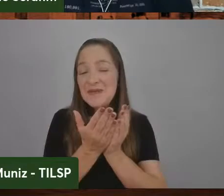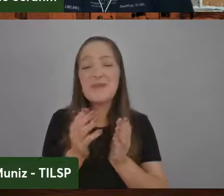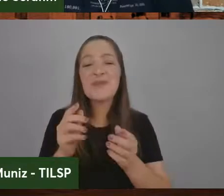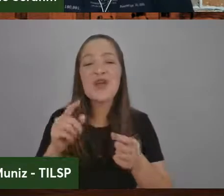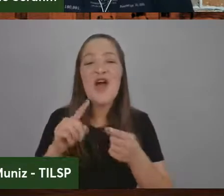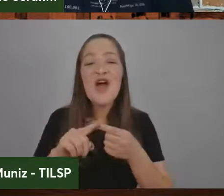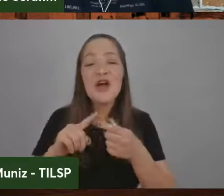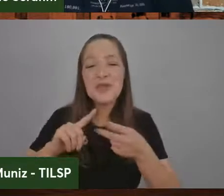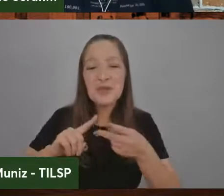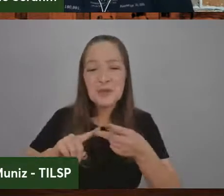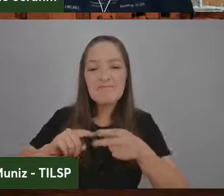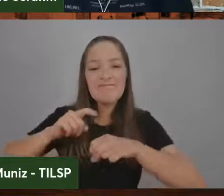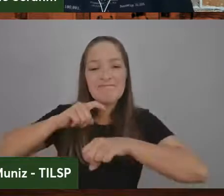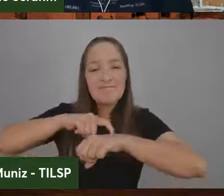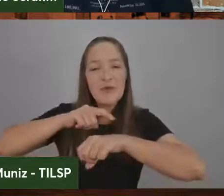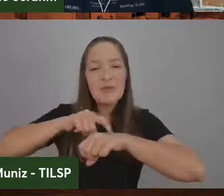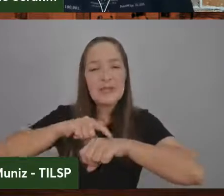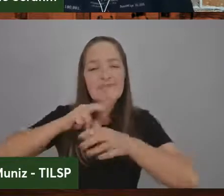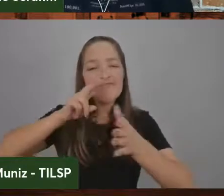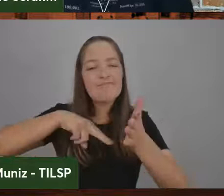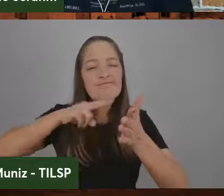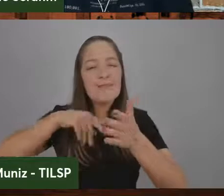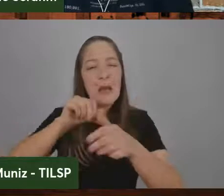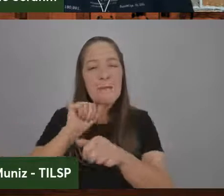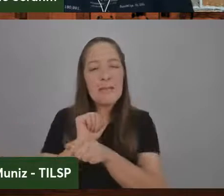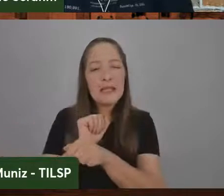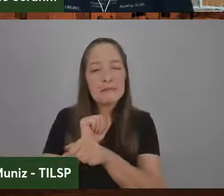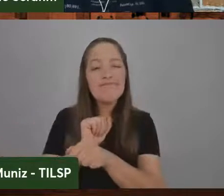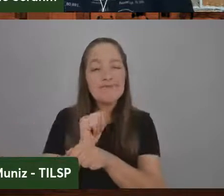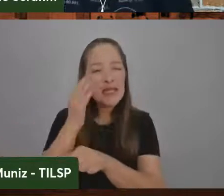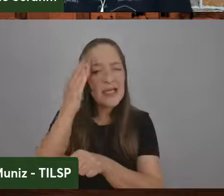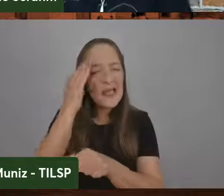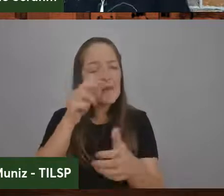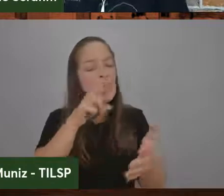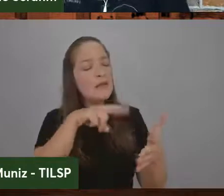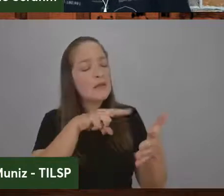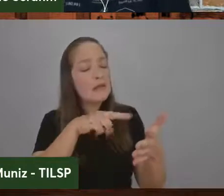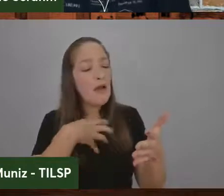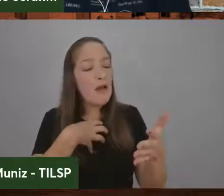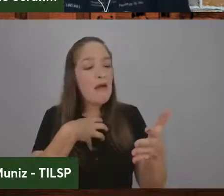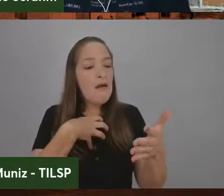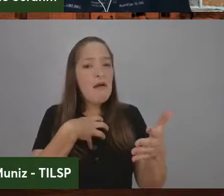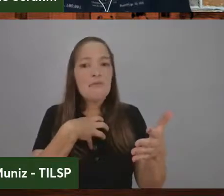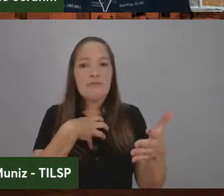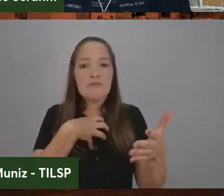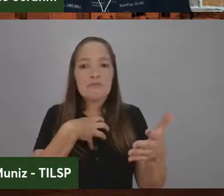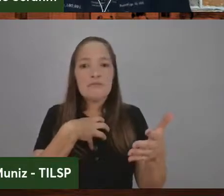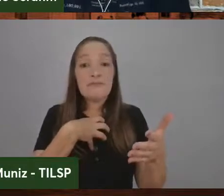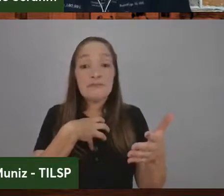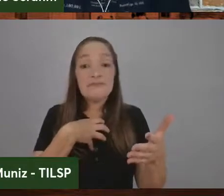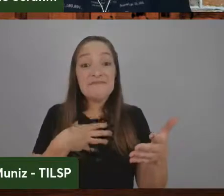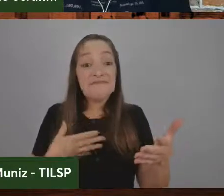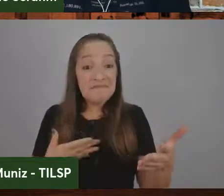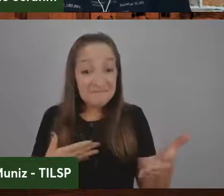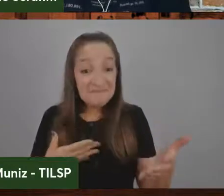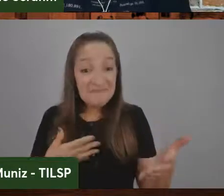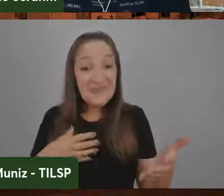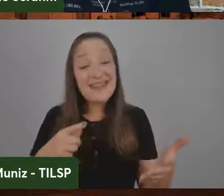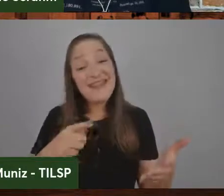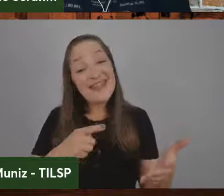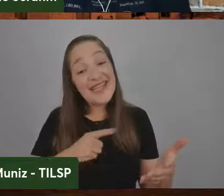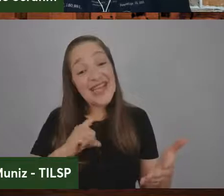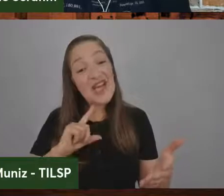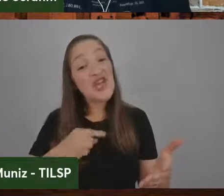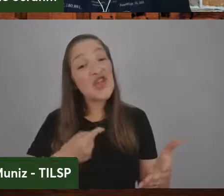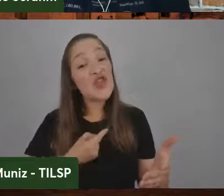que eu parei a leitura, assim, sabe aquela que tu está lendo e faz assim... E, obviamente, aí tem a nossa interpretação, a